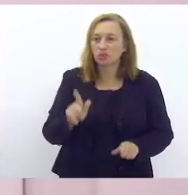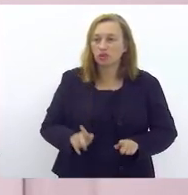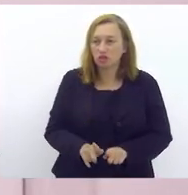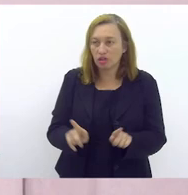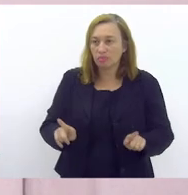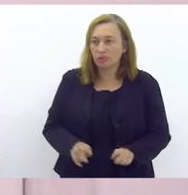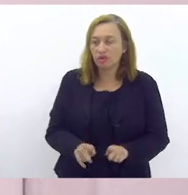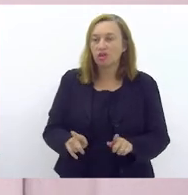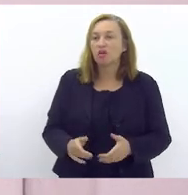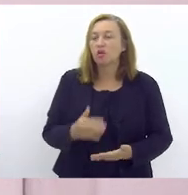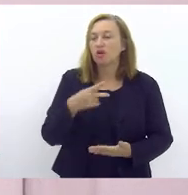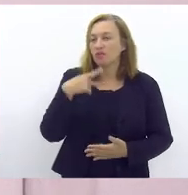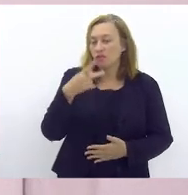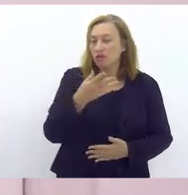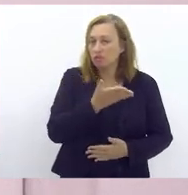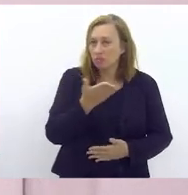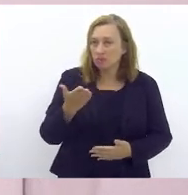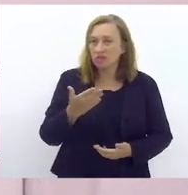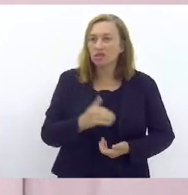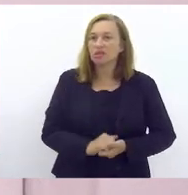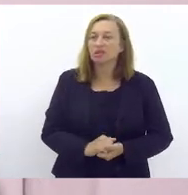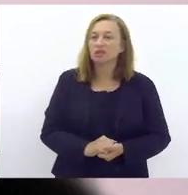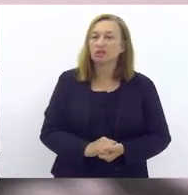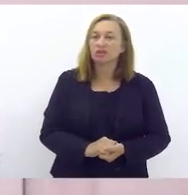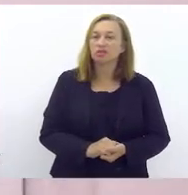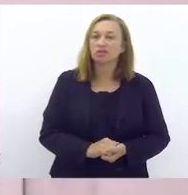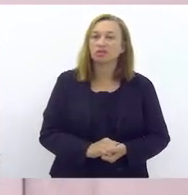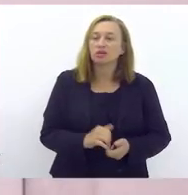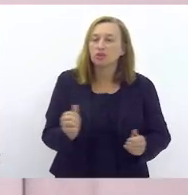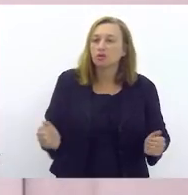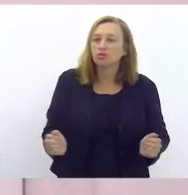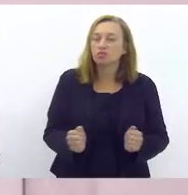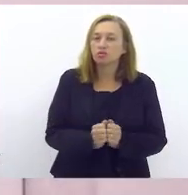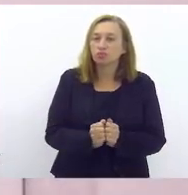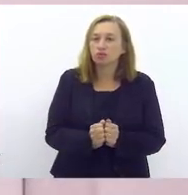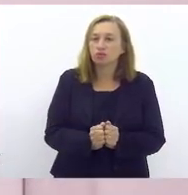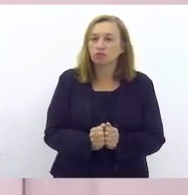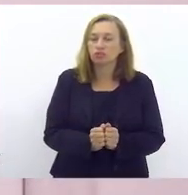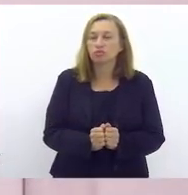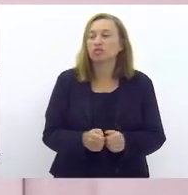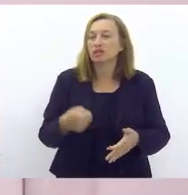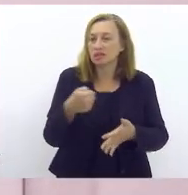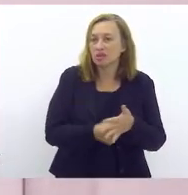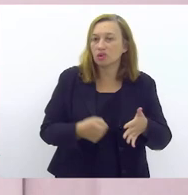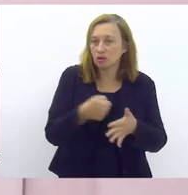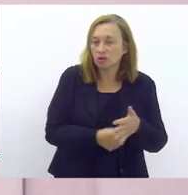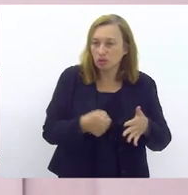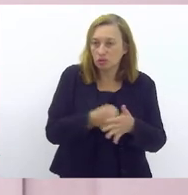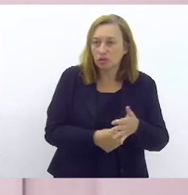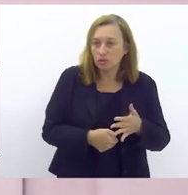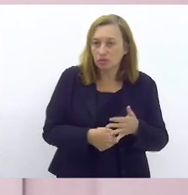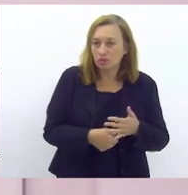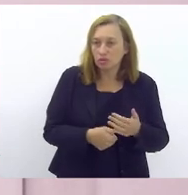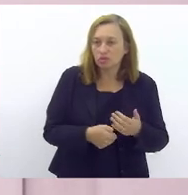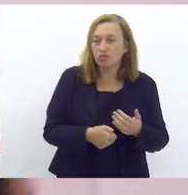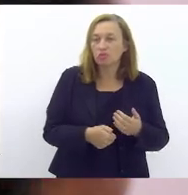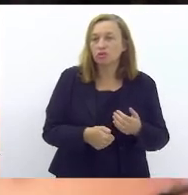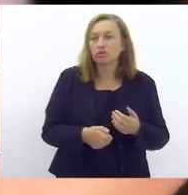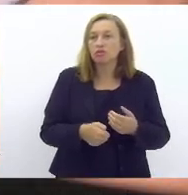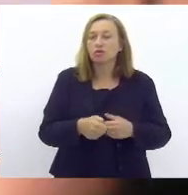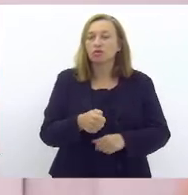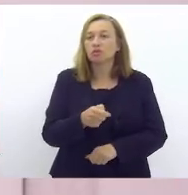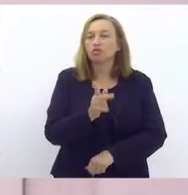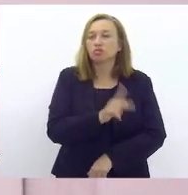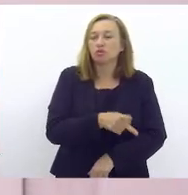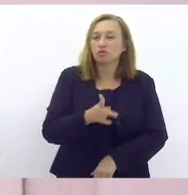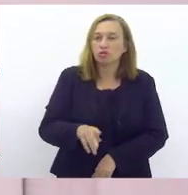E confesso que estou envolvido com essa causa, com os agentes de educação infantil, estou envolvido há